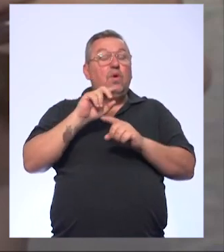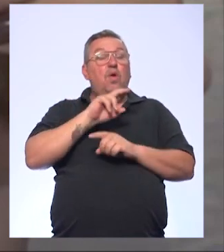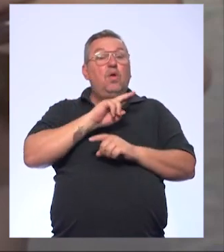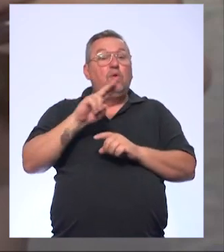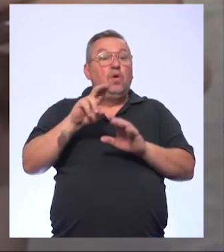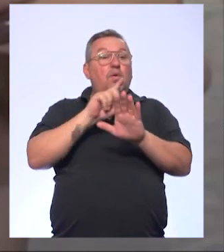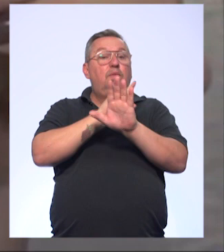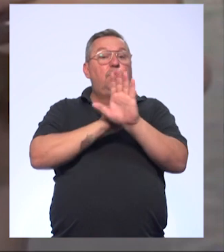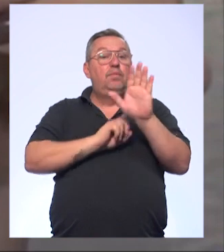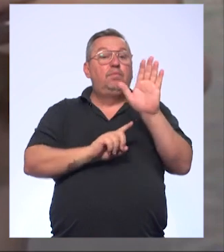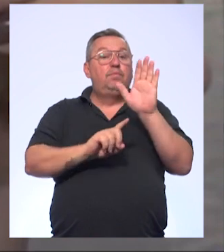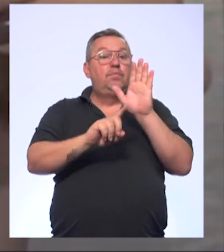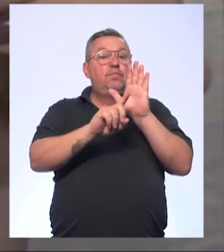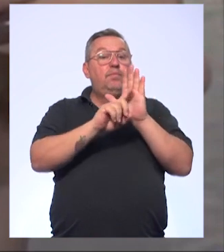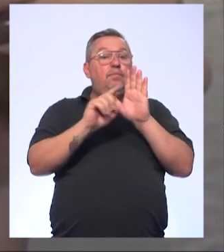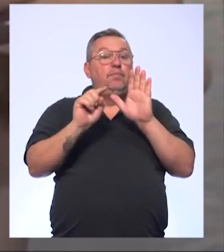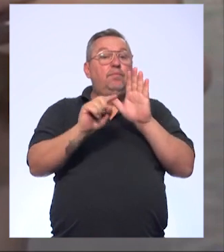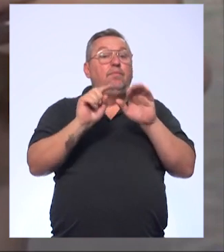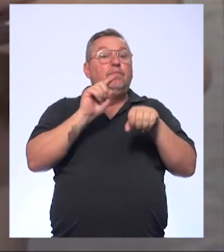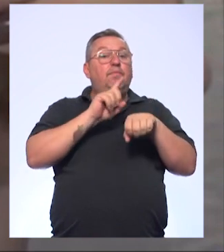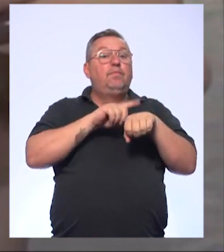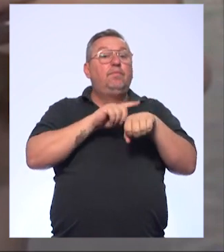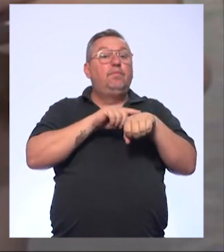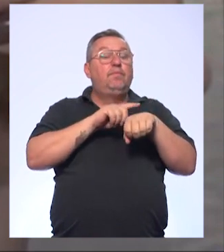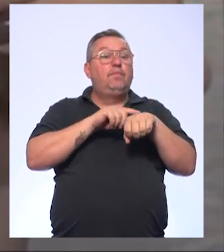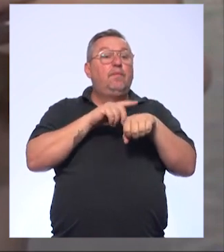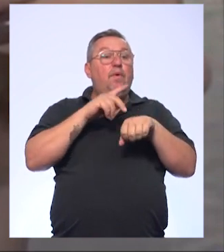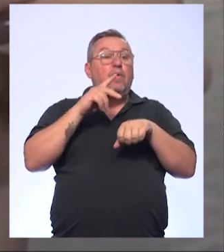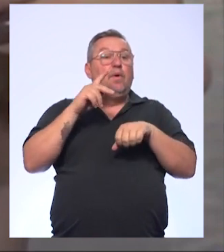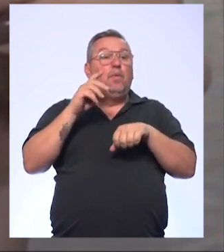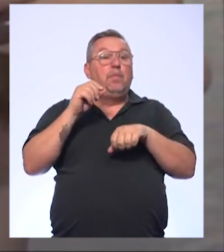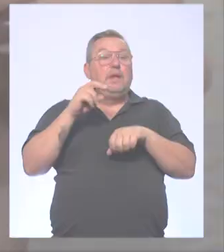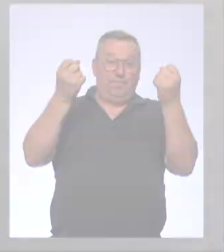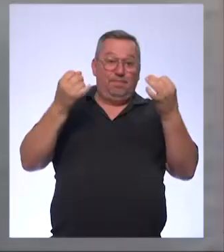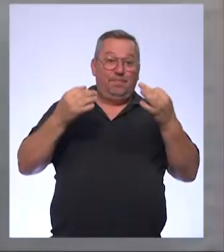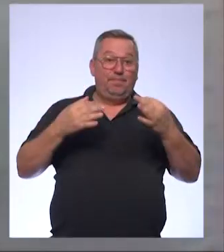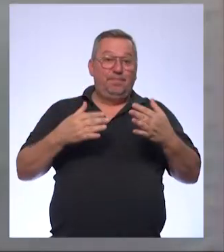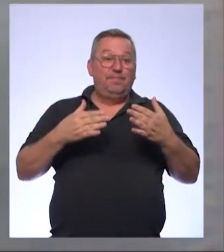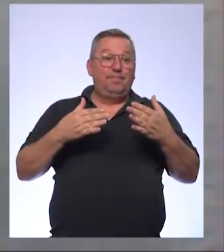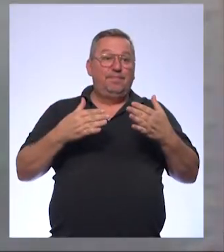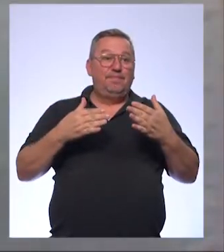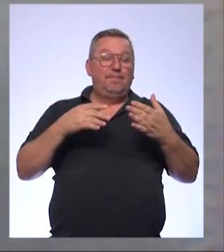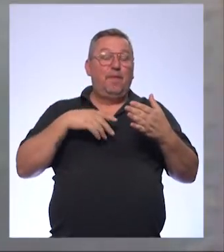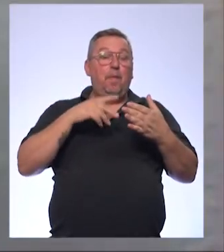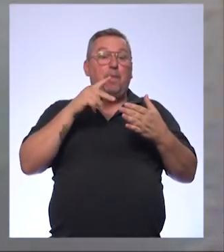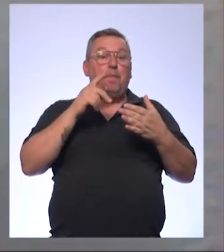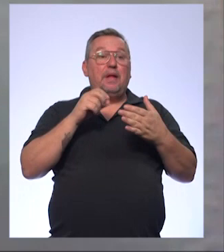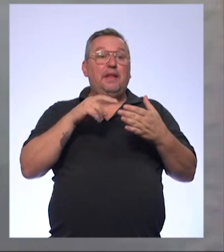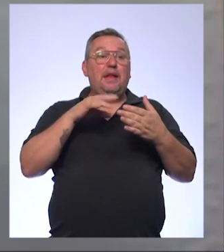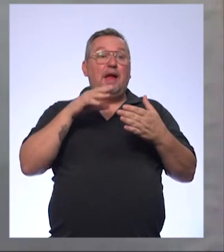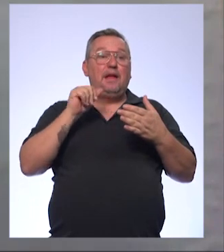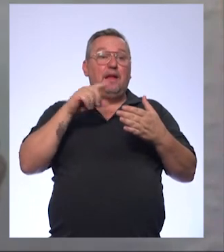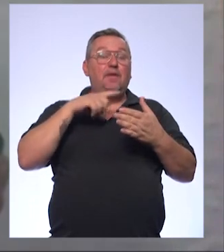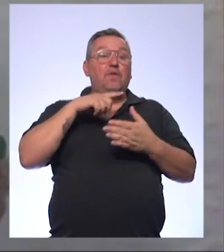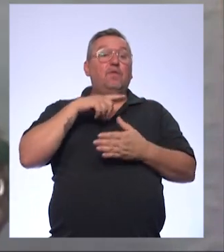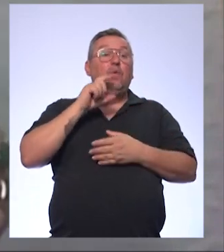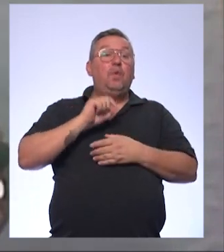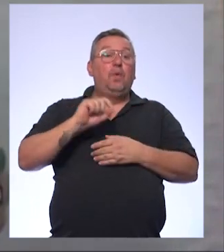protagonistas deste momento aqui, ó, da Era dos Patriarcas? Era dos Patriarcas, nós